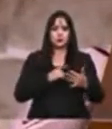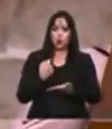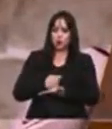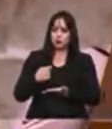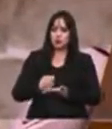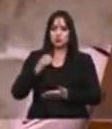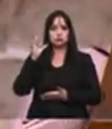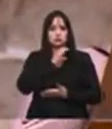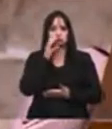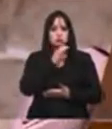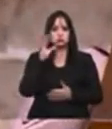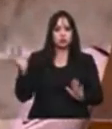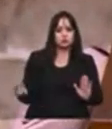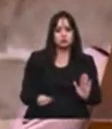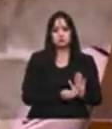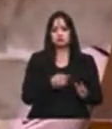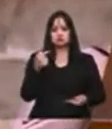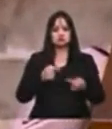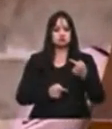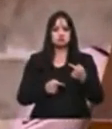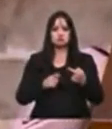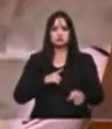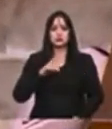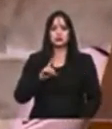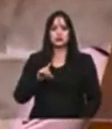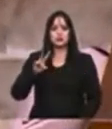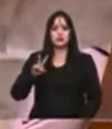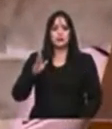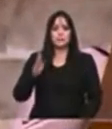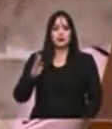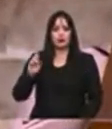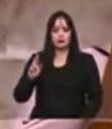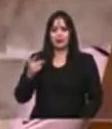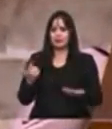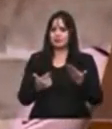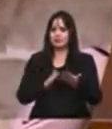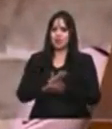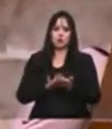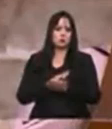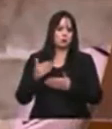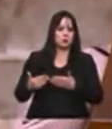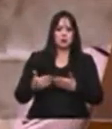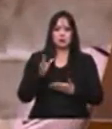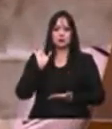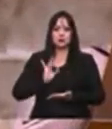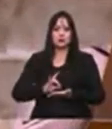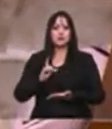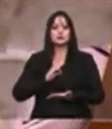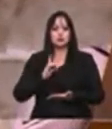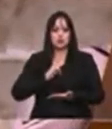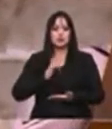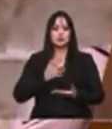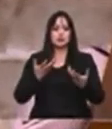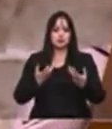foi imediato e reiteradamente descumprido pela DVBR, sem que qualquer providência efetiva tenha